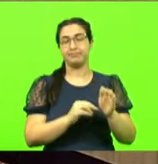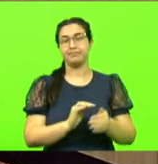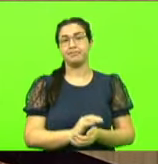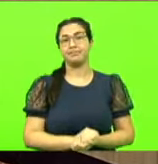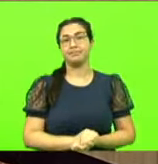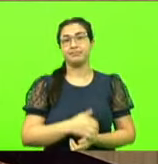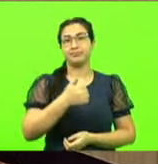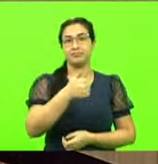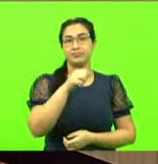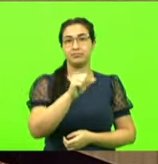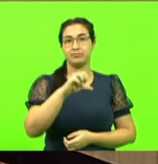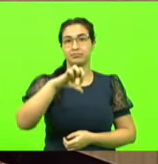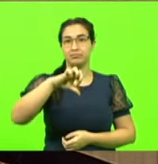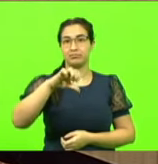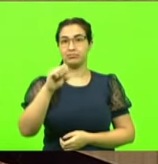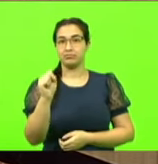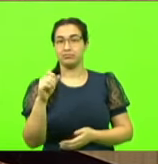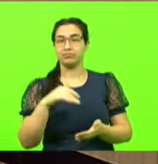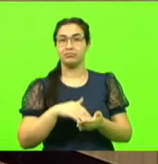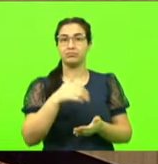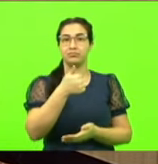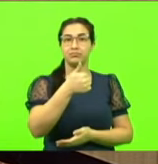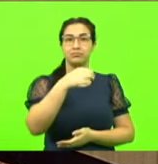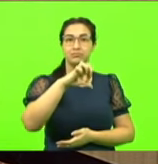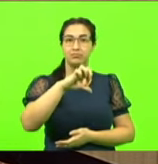Indicações 1898 a 1901.